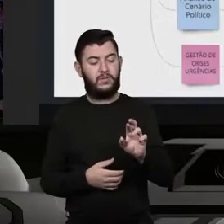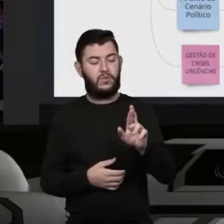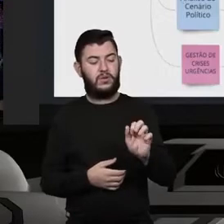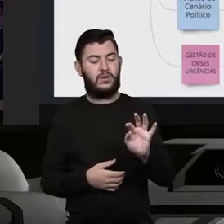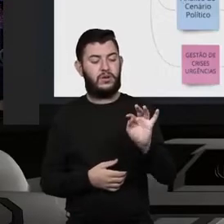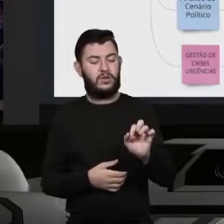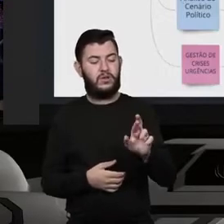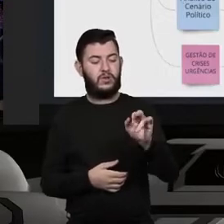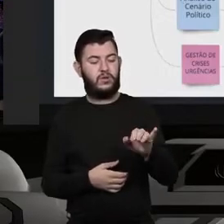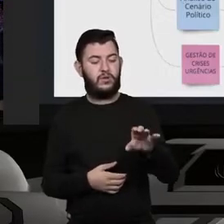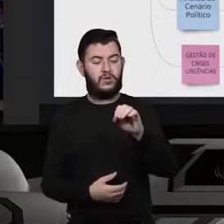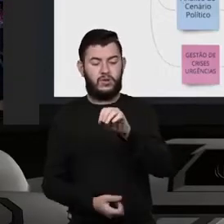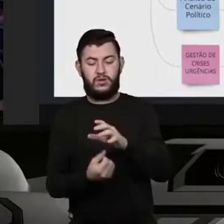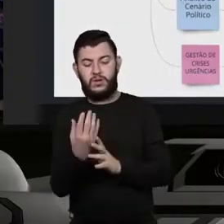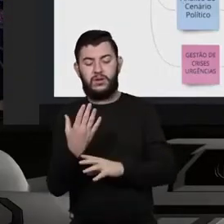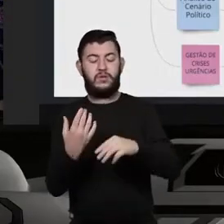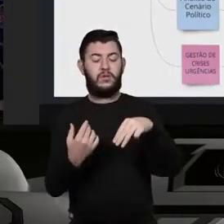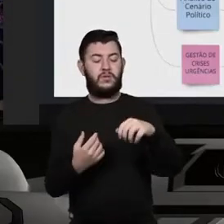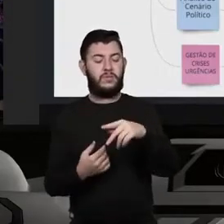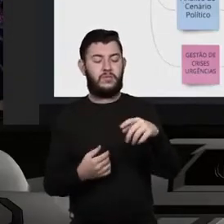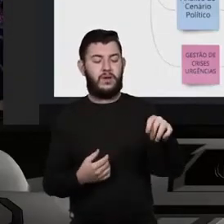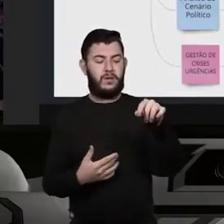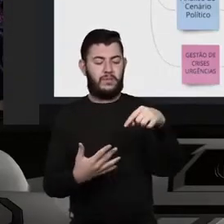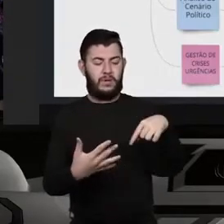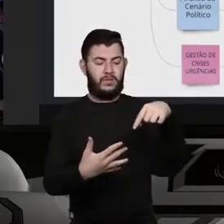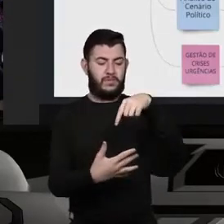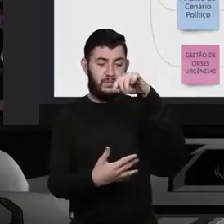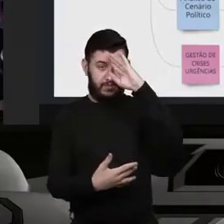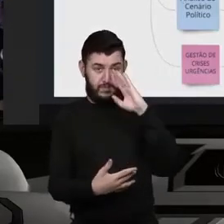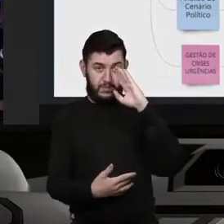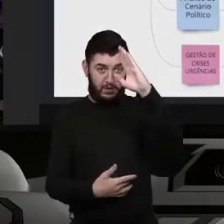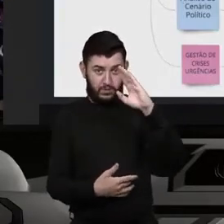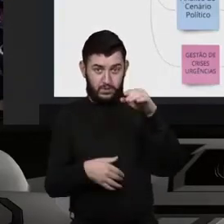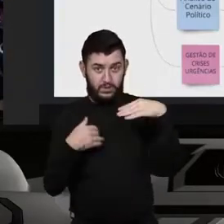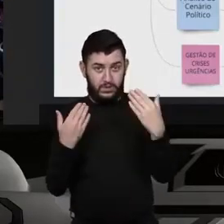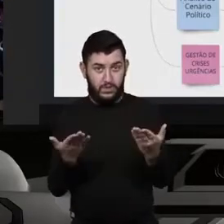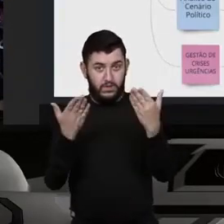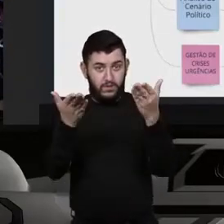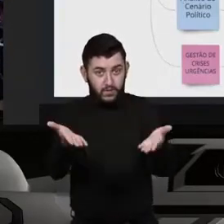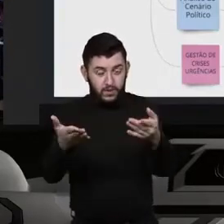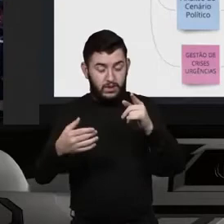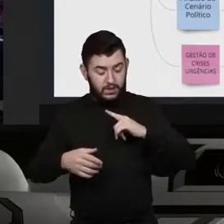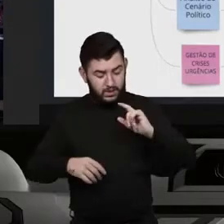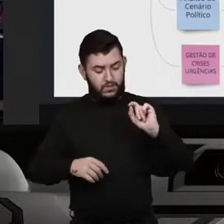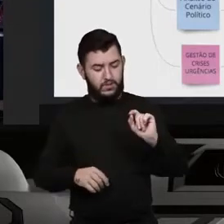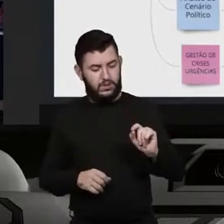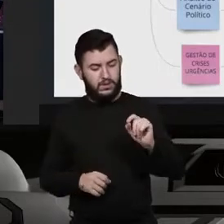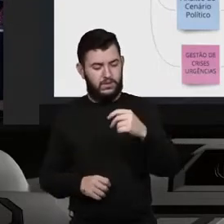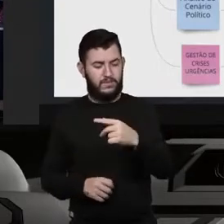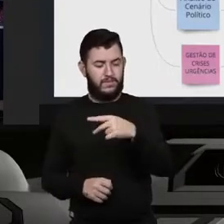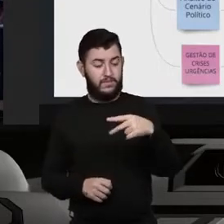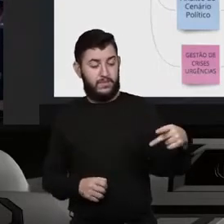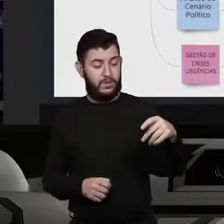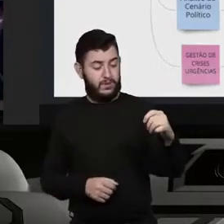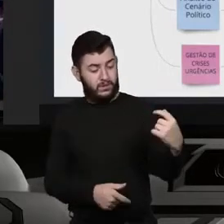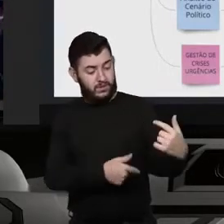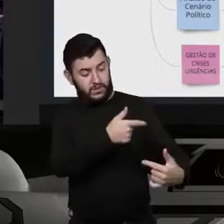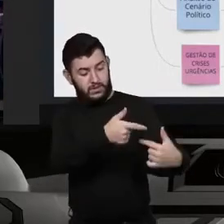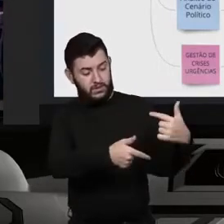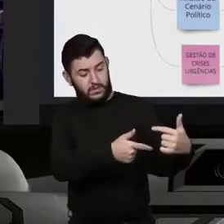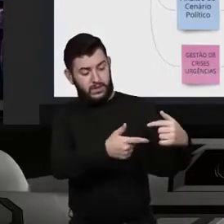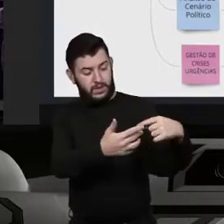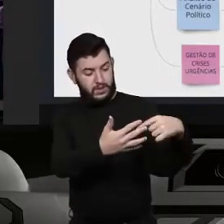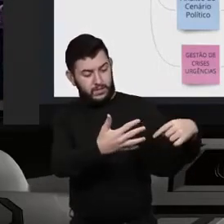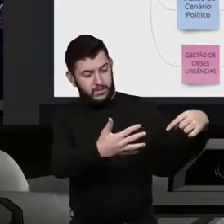gente, como estratégia de governo, né? Você tem uma visão de governo, um presidente eleito, onde você tem prioridades que elas